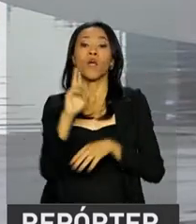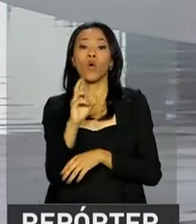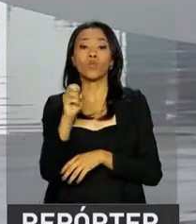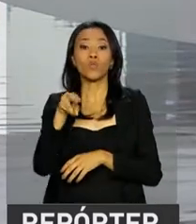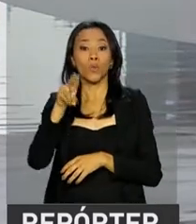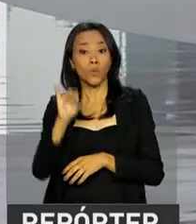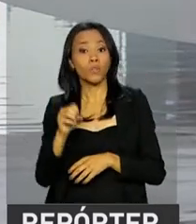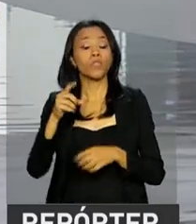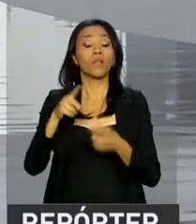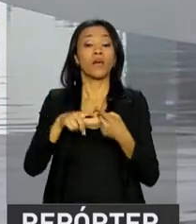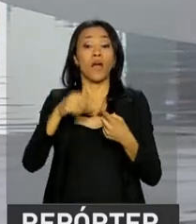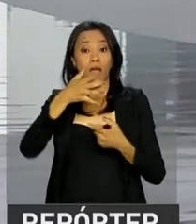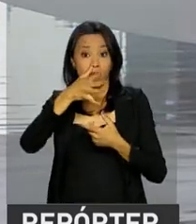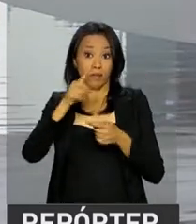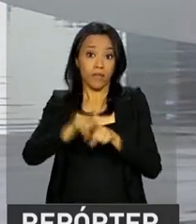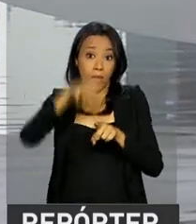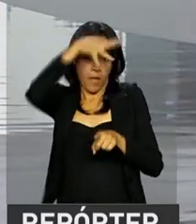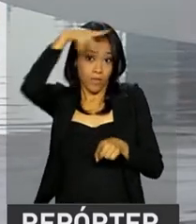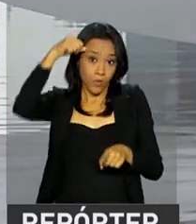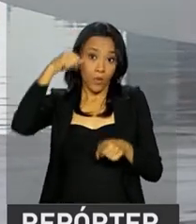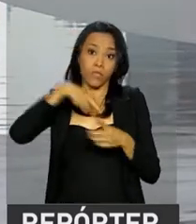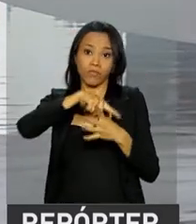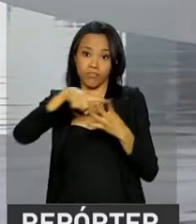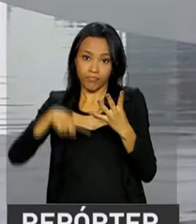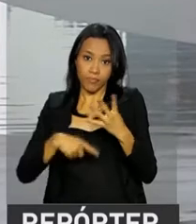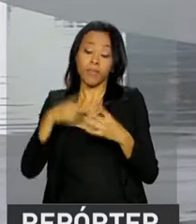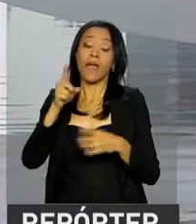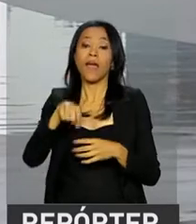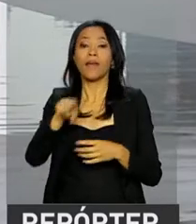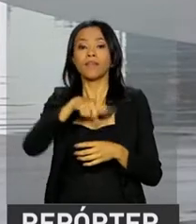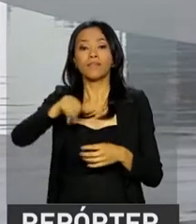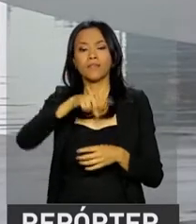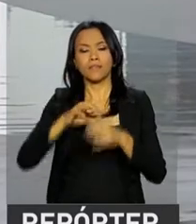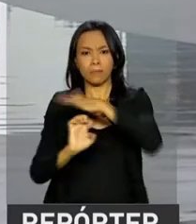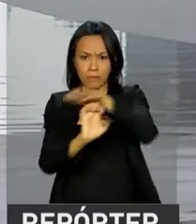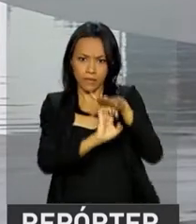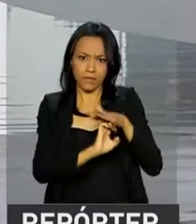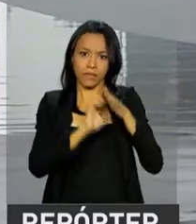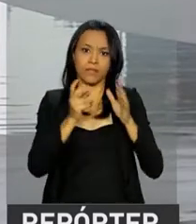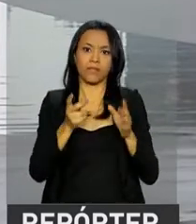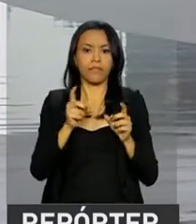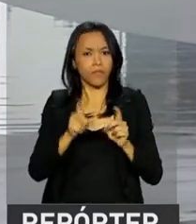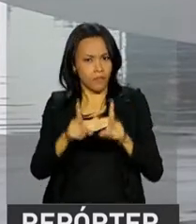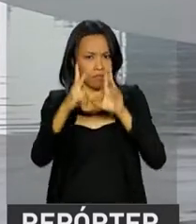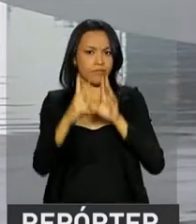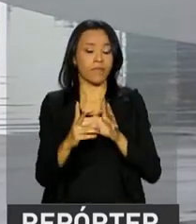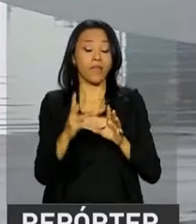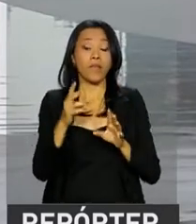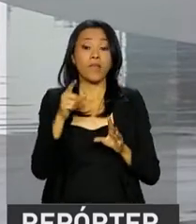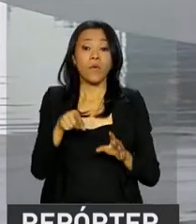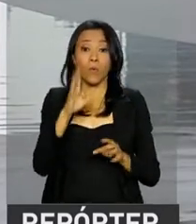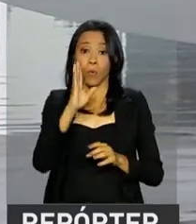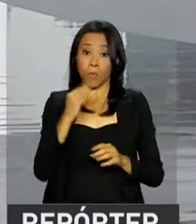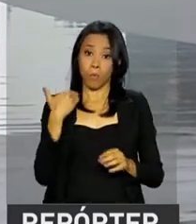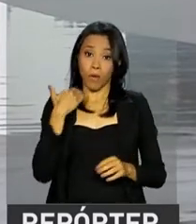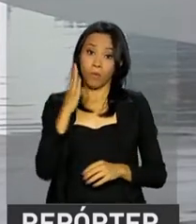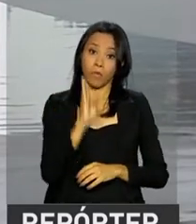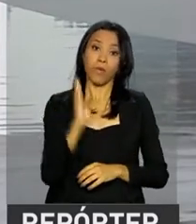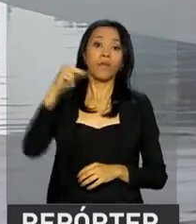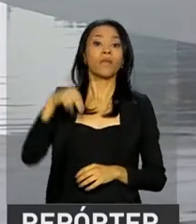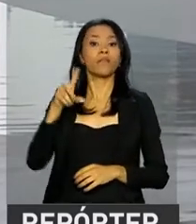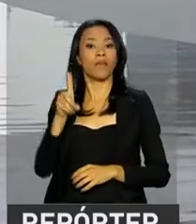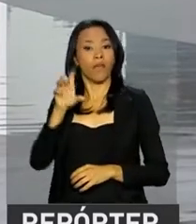amazonas os contratos terão duração de 30 anos o bnds vai executar e acompanhar o processo